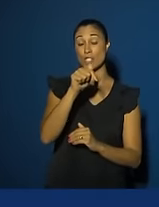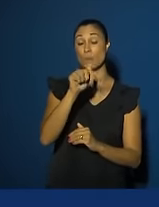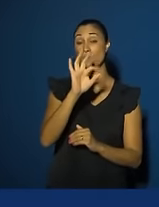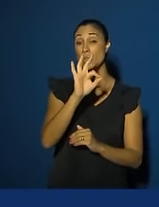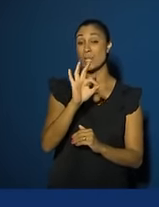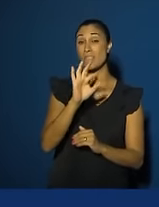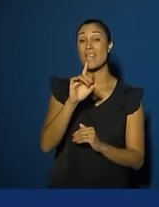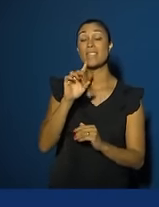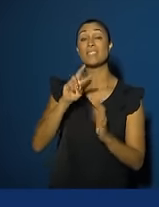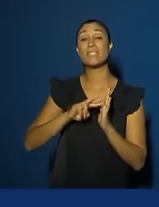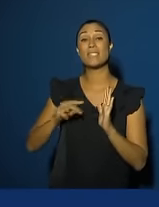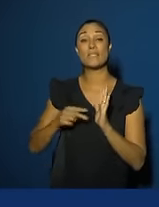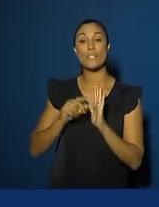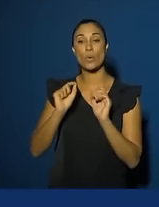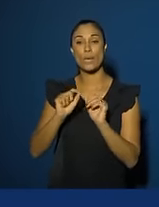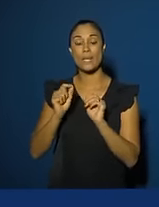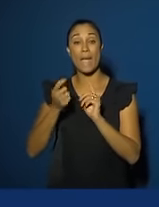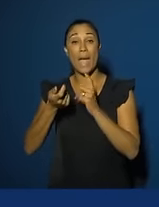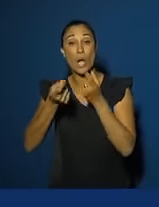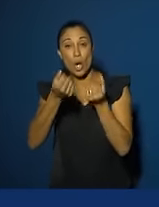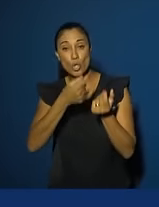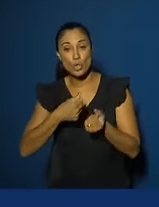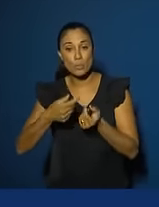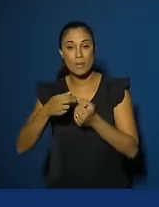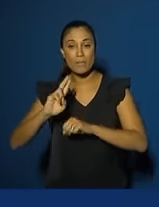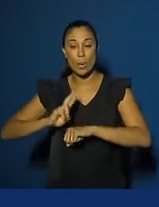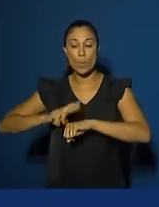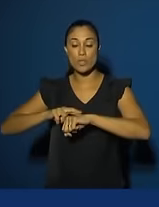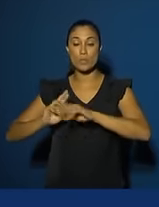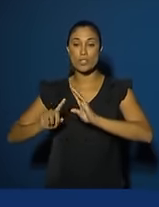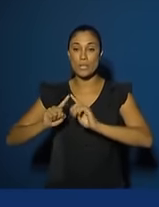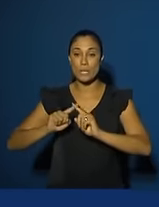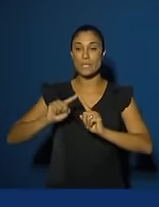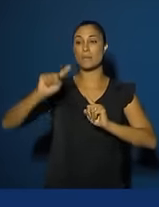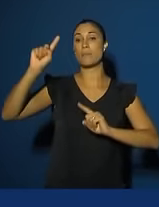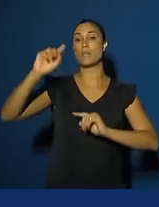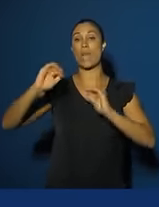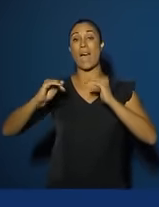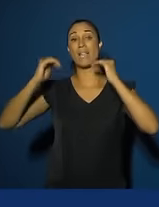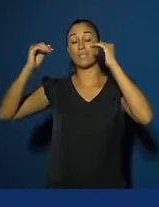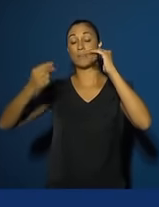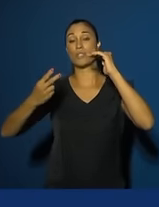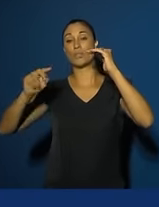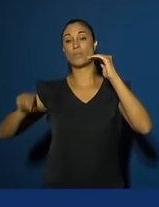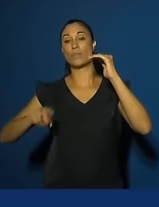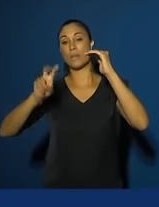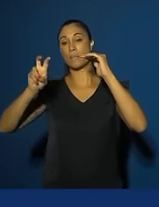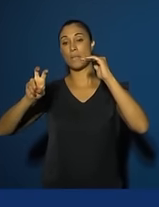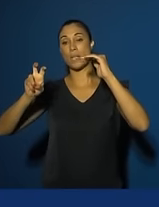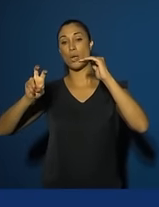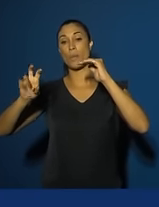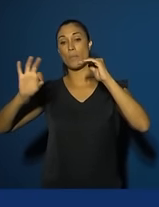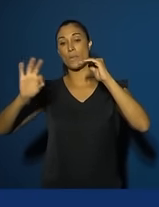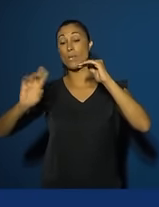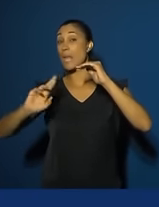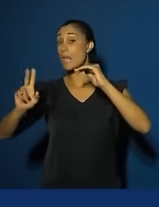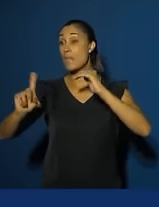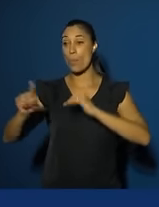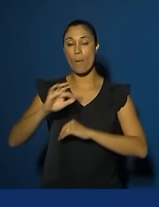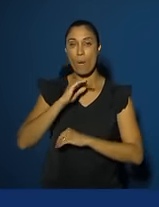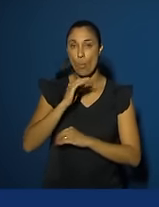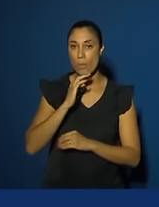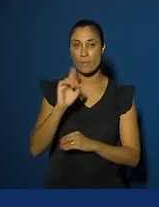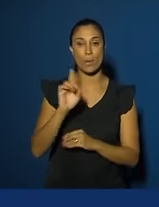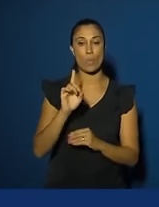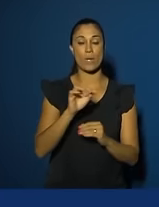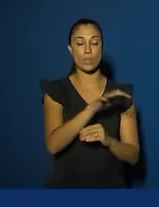semestre do ano a economia estará girando a um ritmo de crescimento acima de 2,5% ao ano o que não é ruim e no cenário